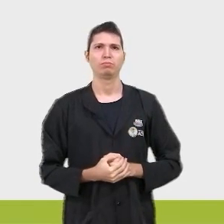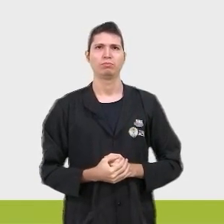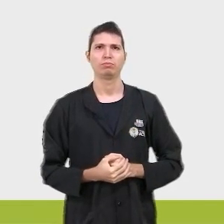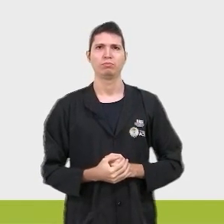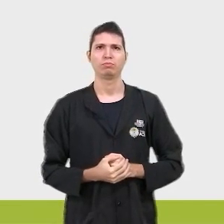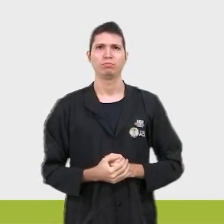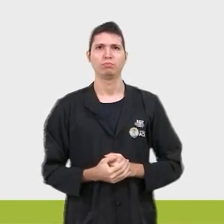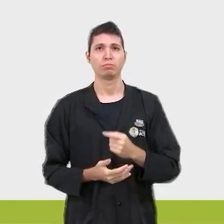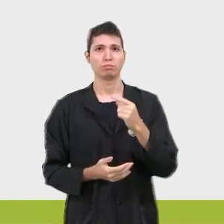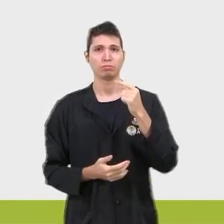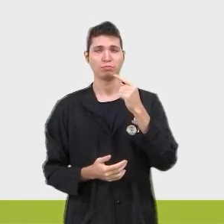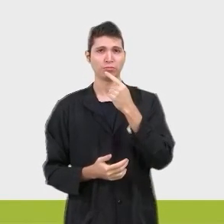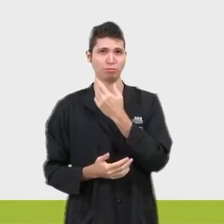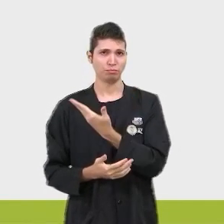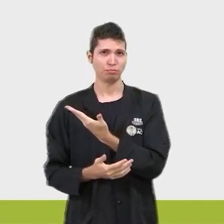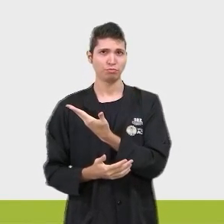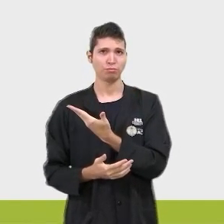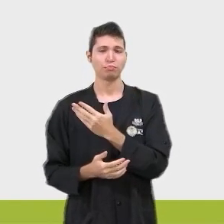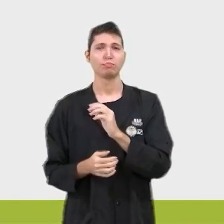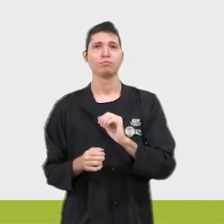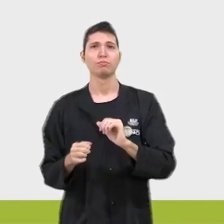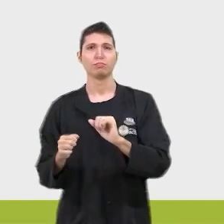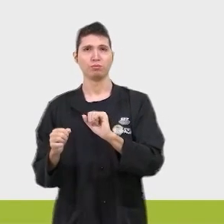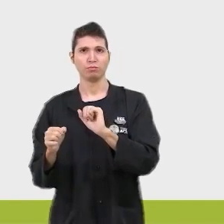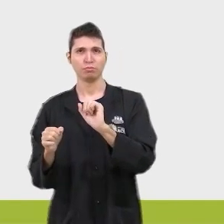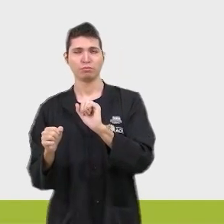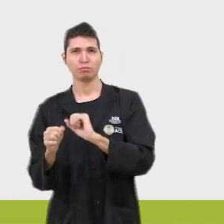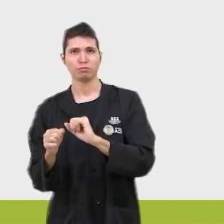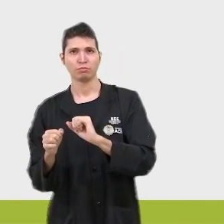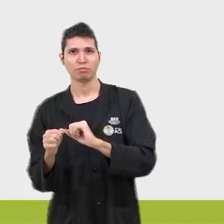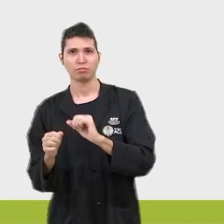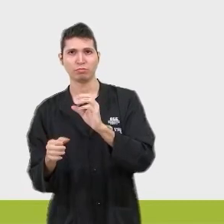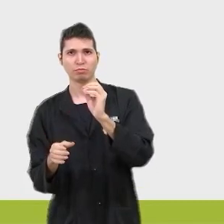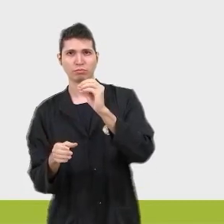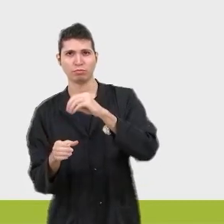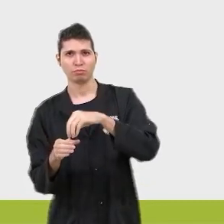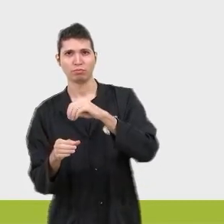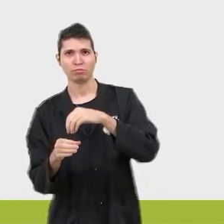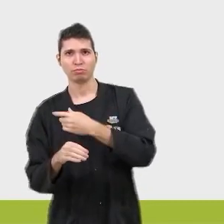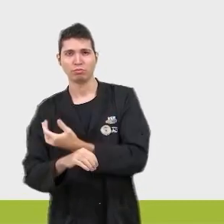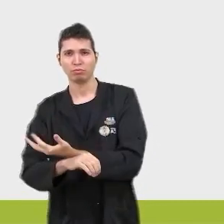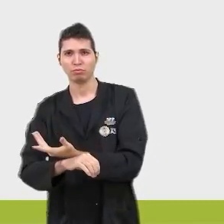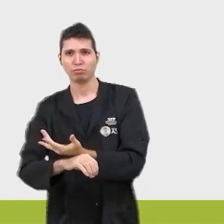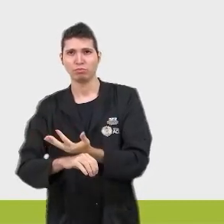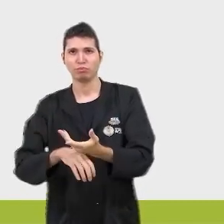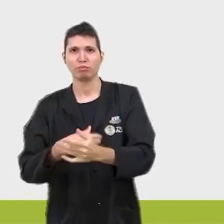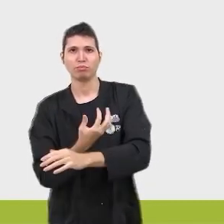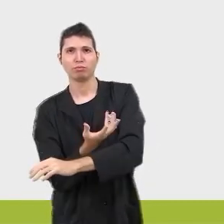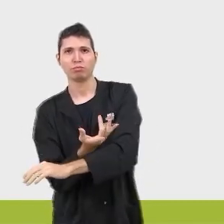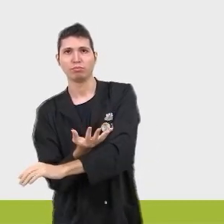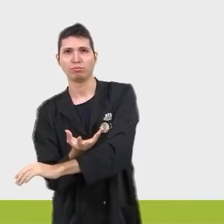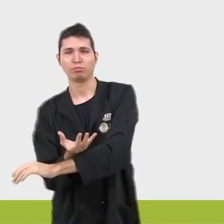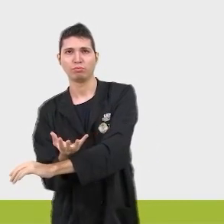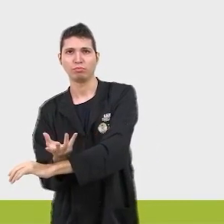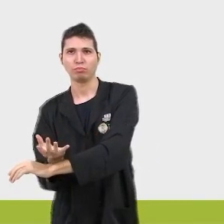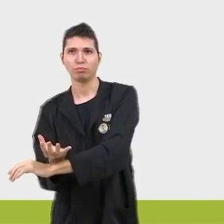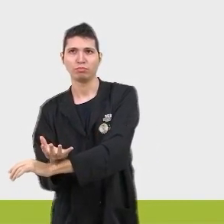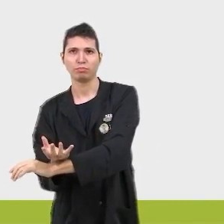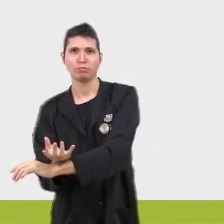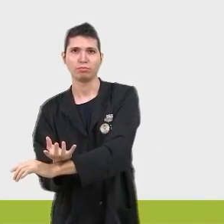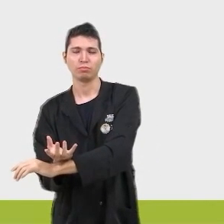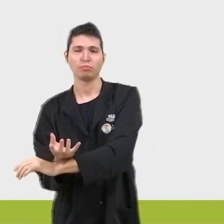a produção. Produção que não é ruim para nós. Um campo de cultivo. E do outro